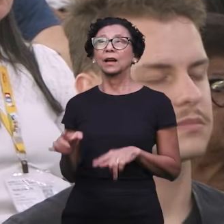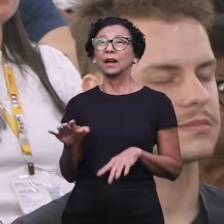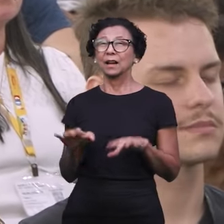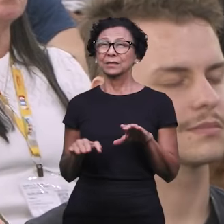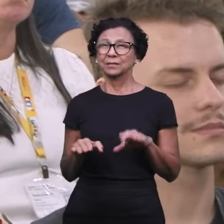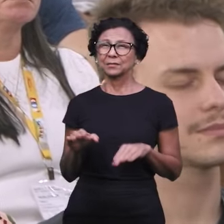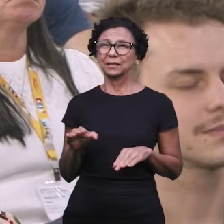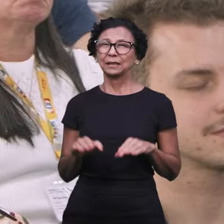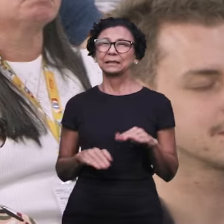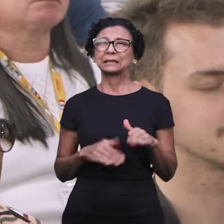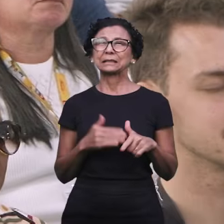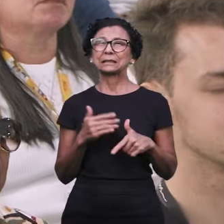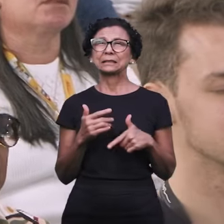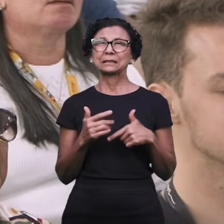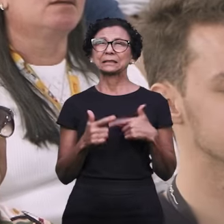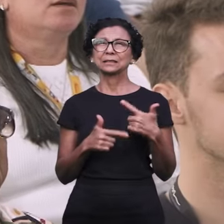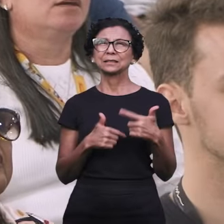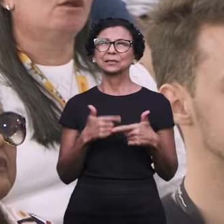se